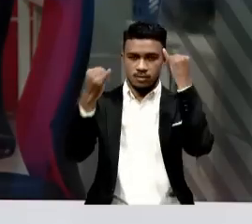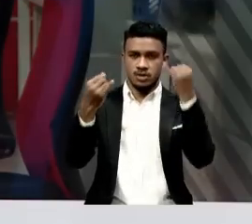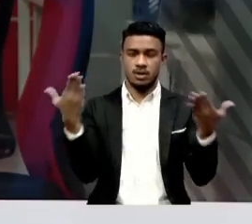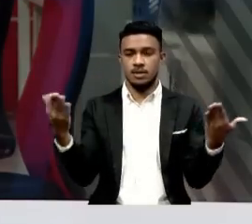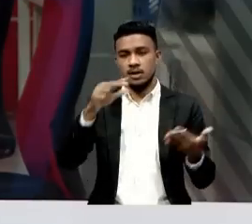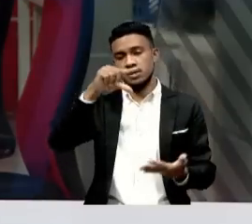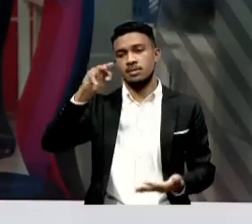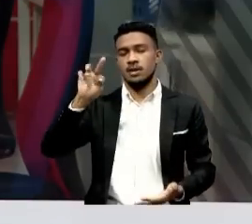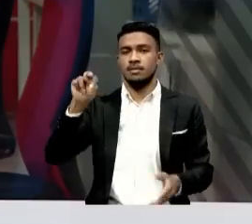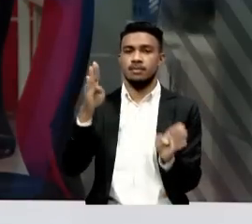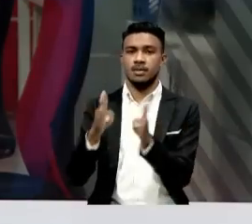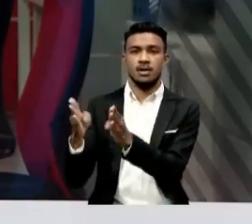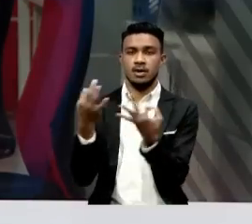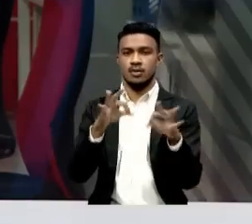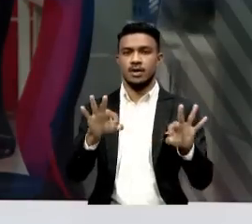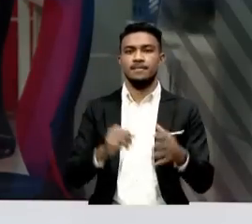diemen braparona.